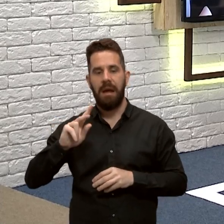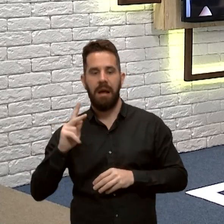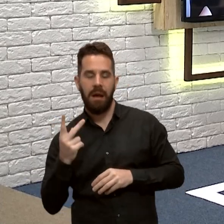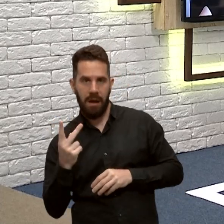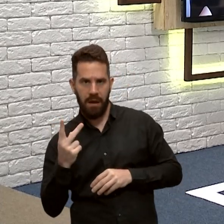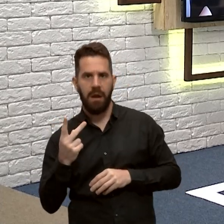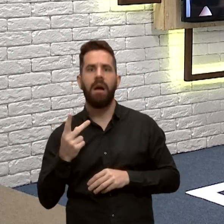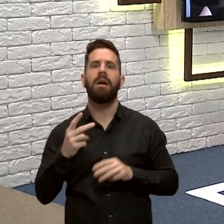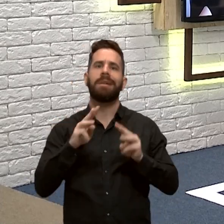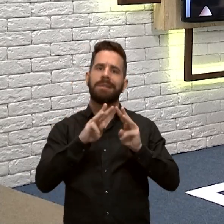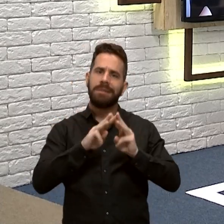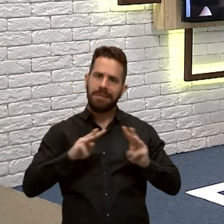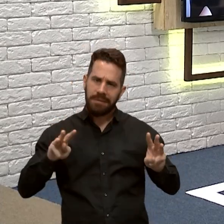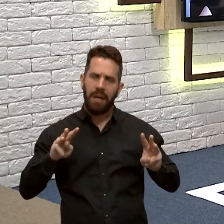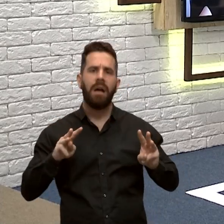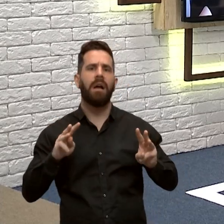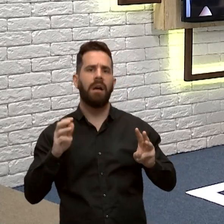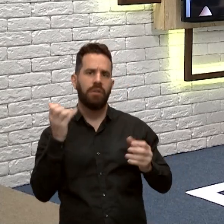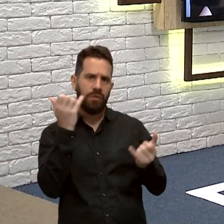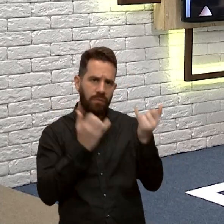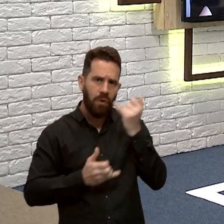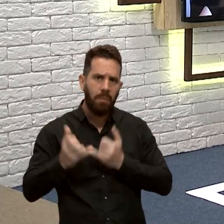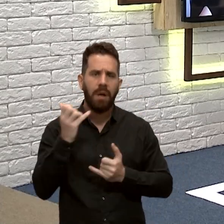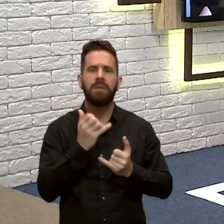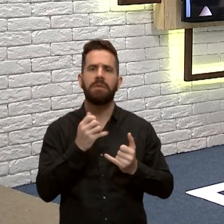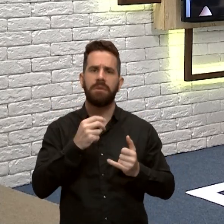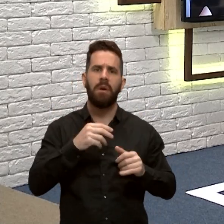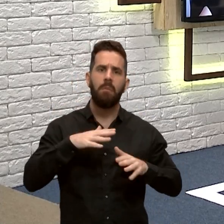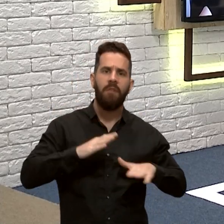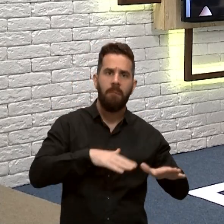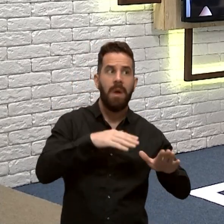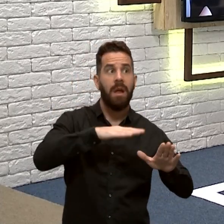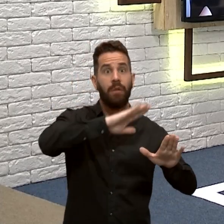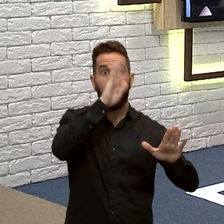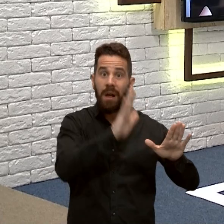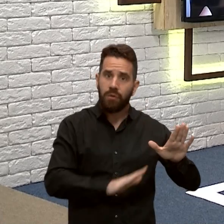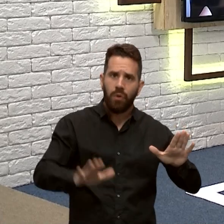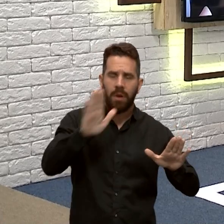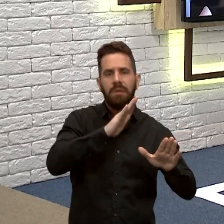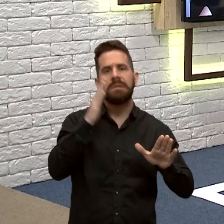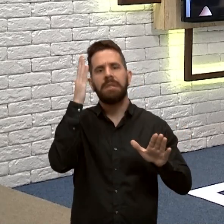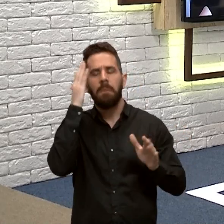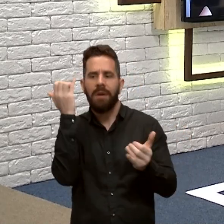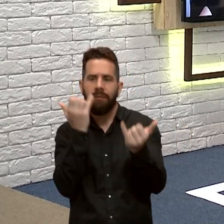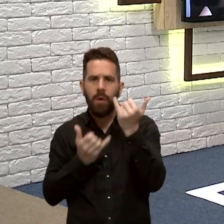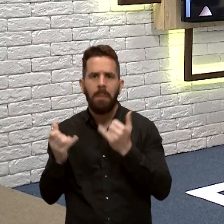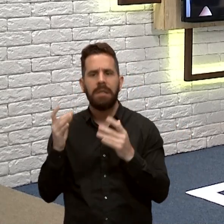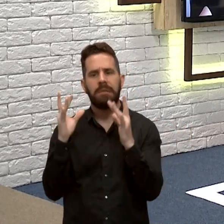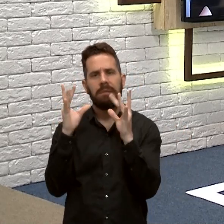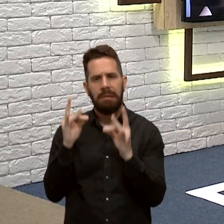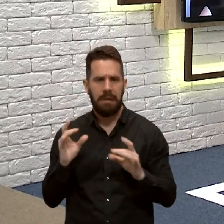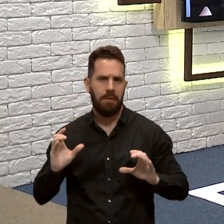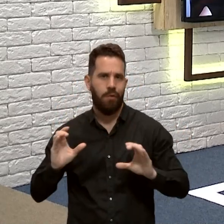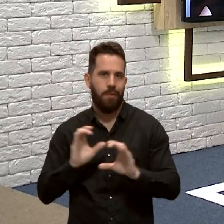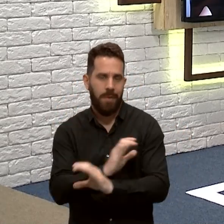Movimento Nacional e fiquem por dentro um pouco mais do que constitui